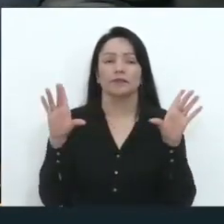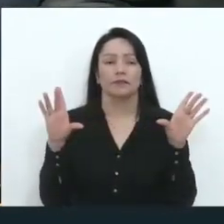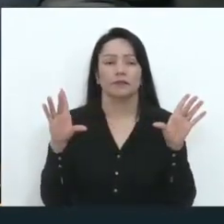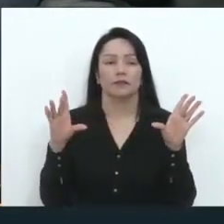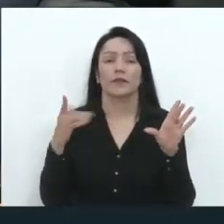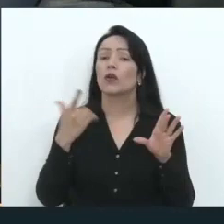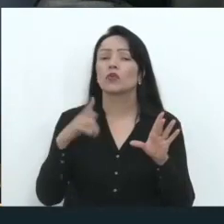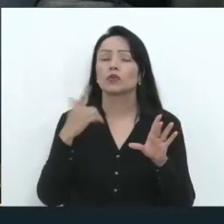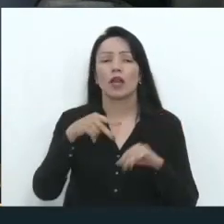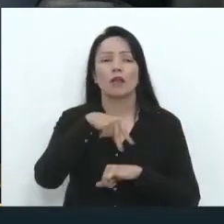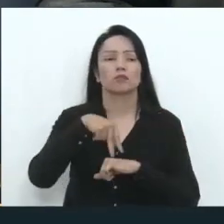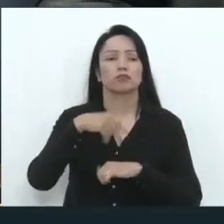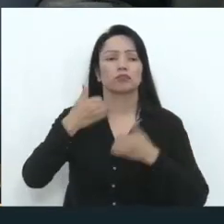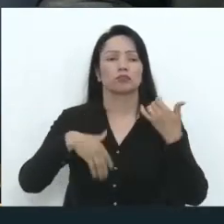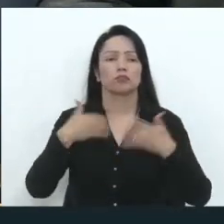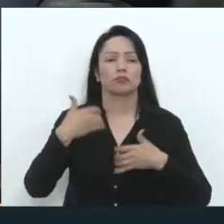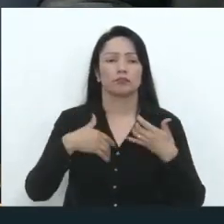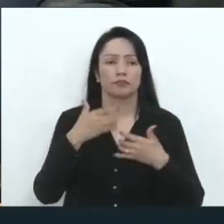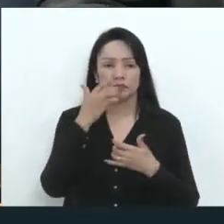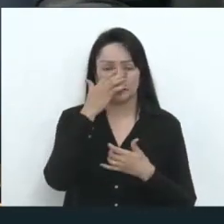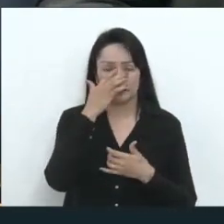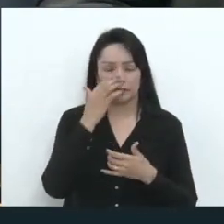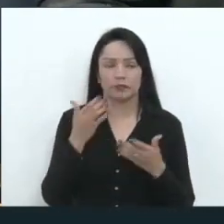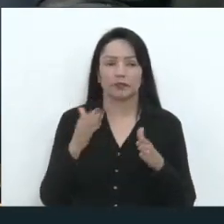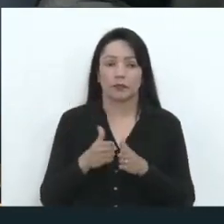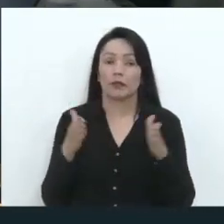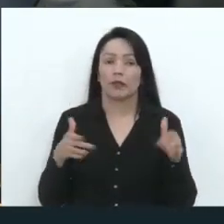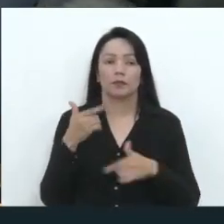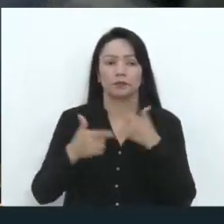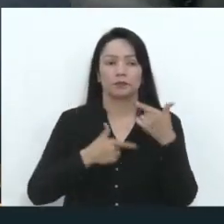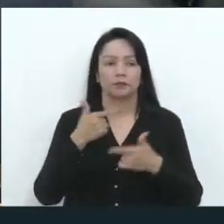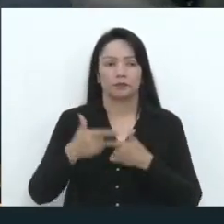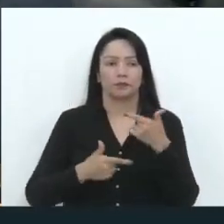oradores inscritos. Passemos ao grande expediente.